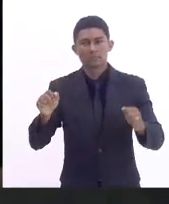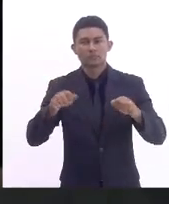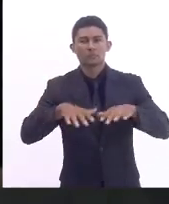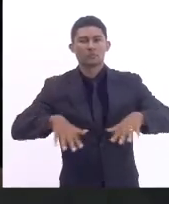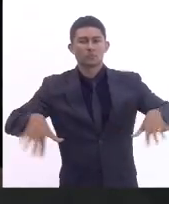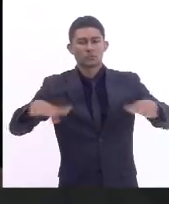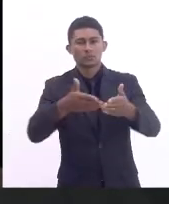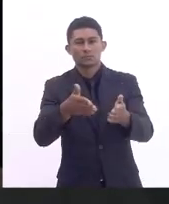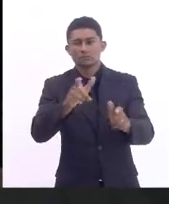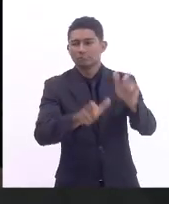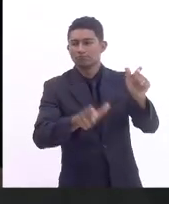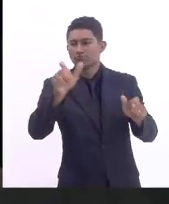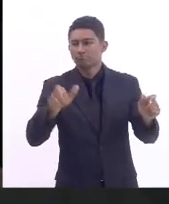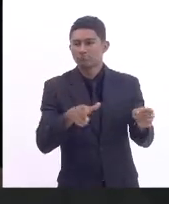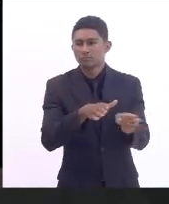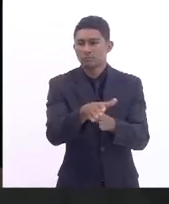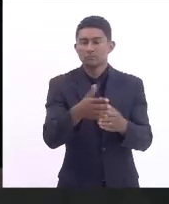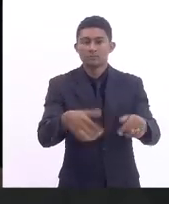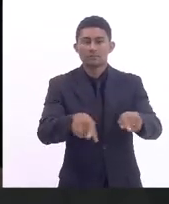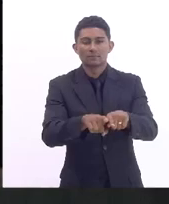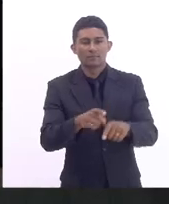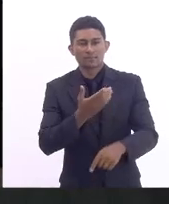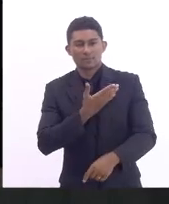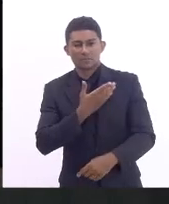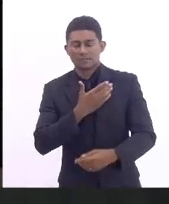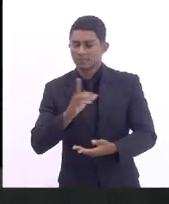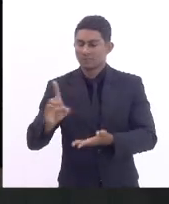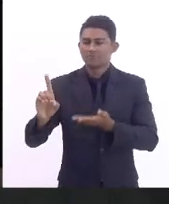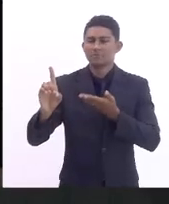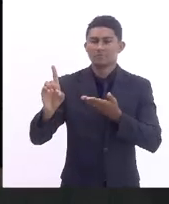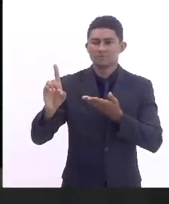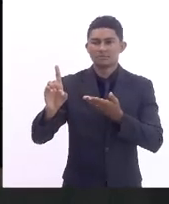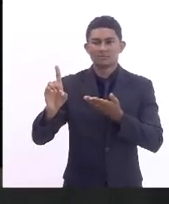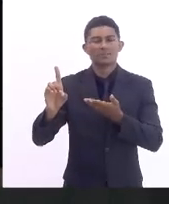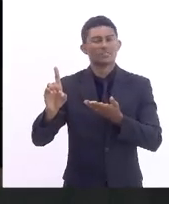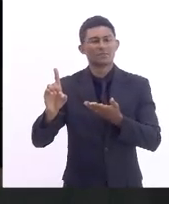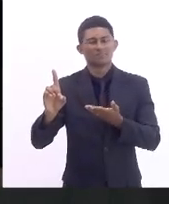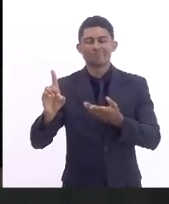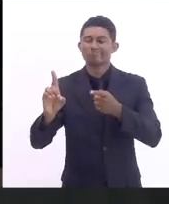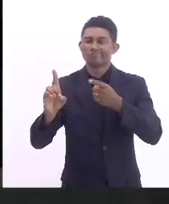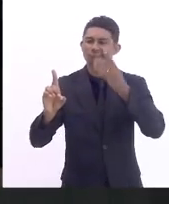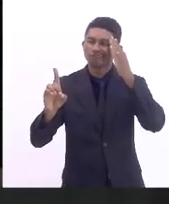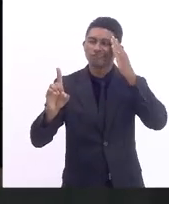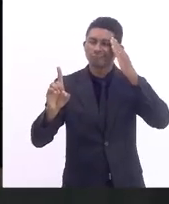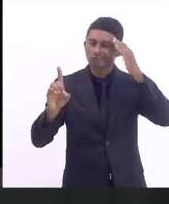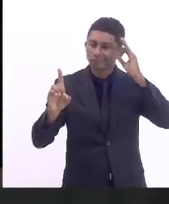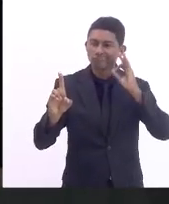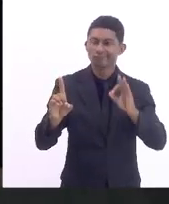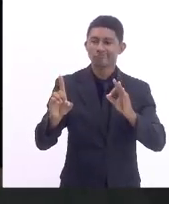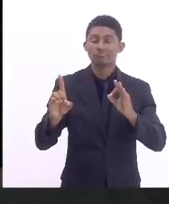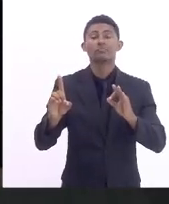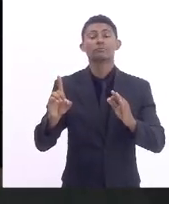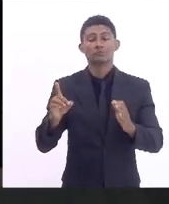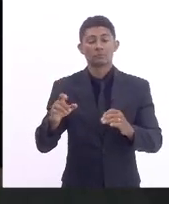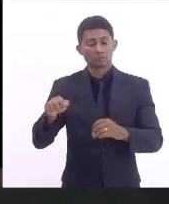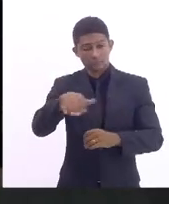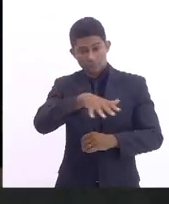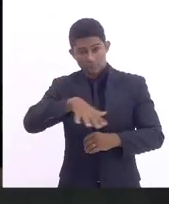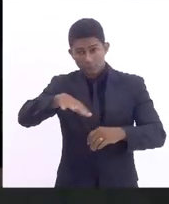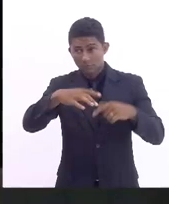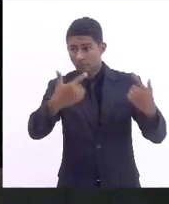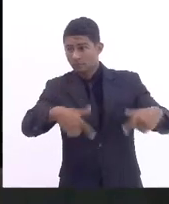todos os conselheiros e meu companheiro Gilberto Palmares pode ficar certo que essa categoria